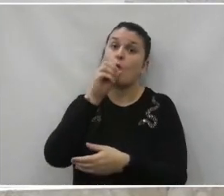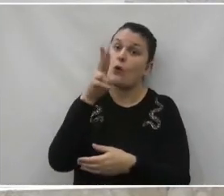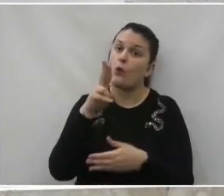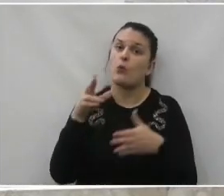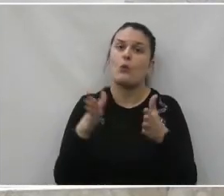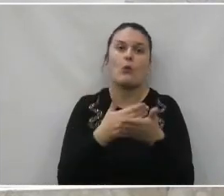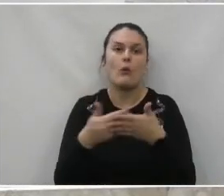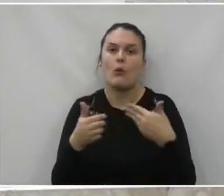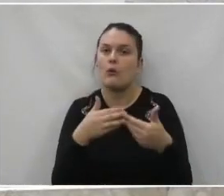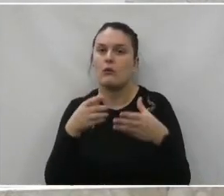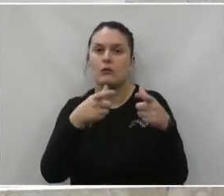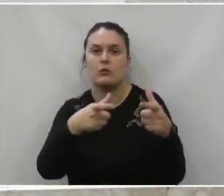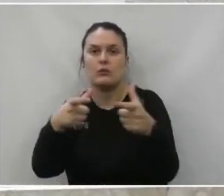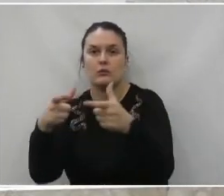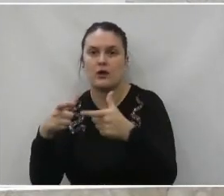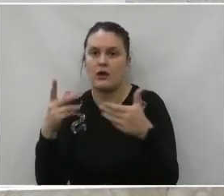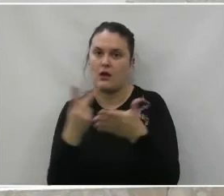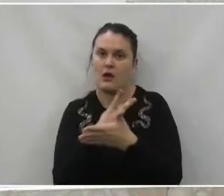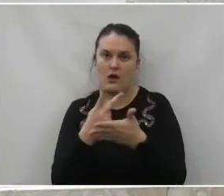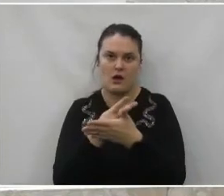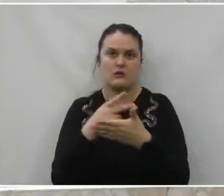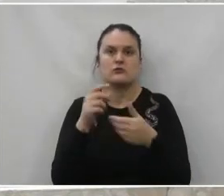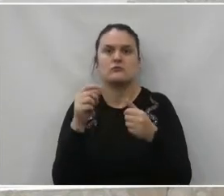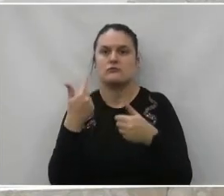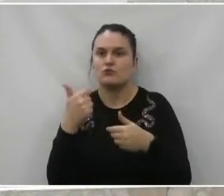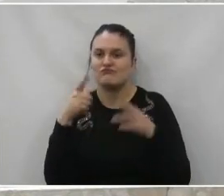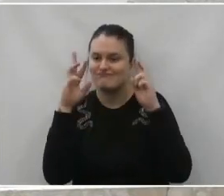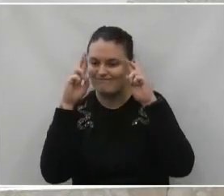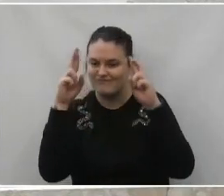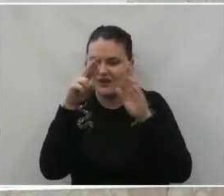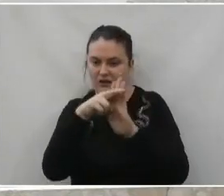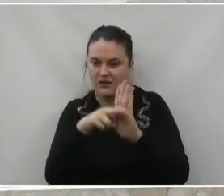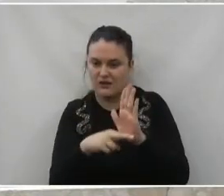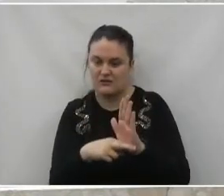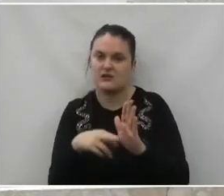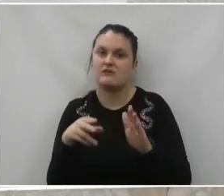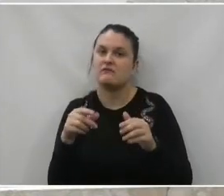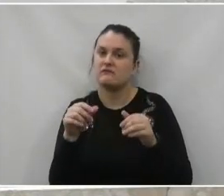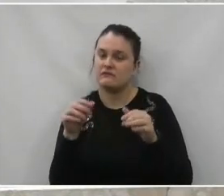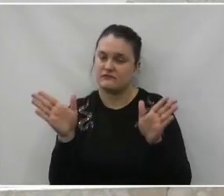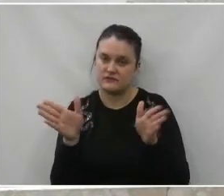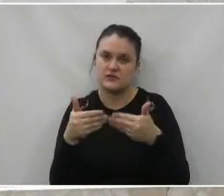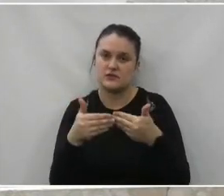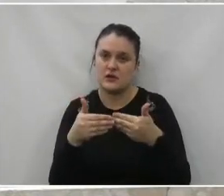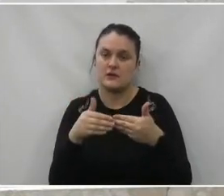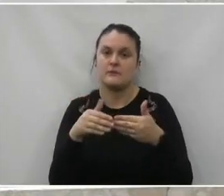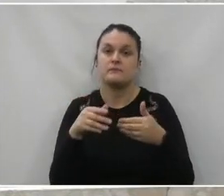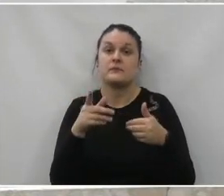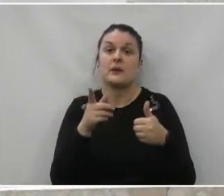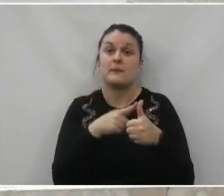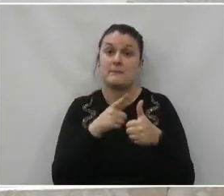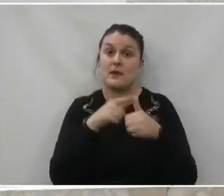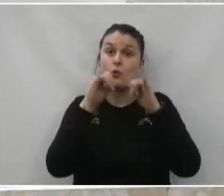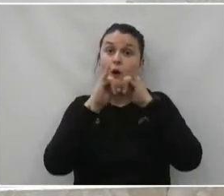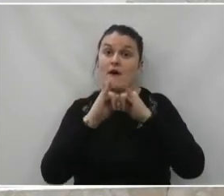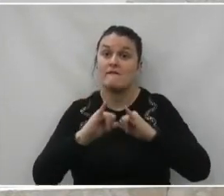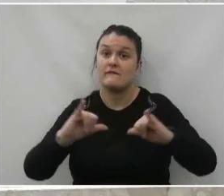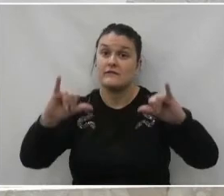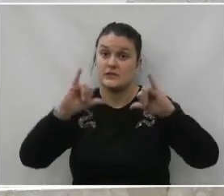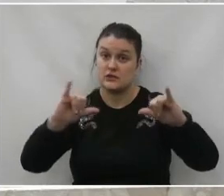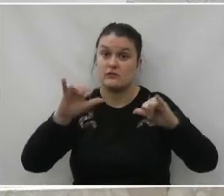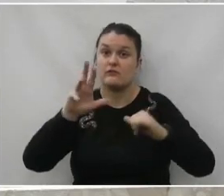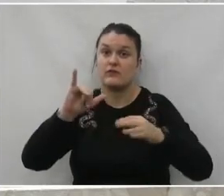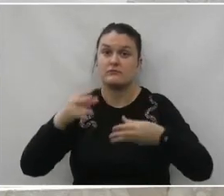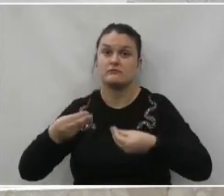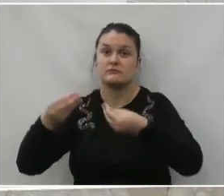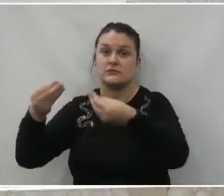estabelecimentos infratores. Parágrafo 1º. As notificações preliminares lavradas serão encaminhadas à